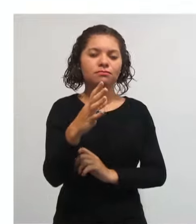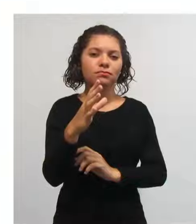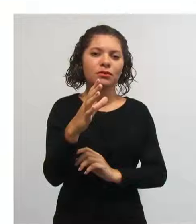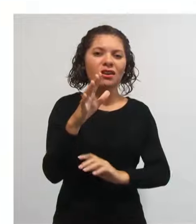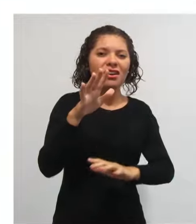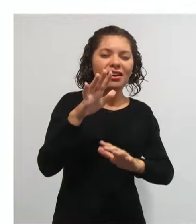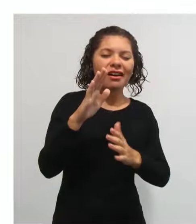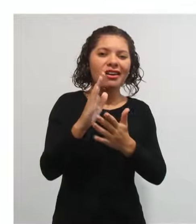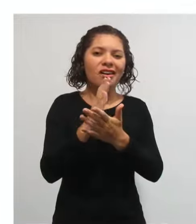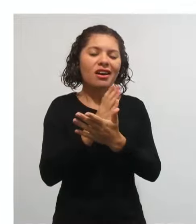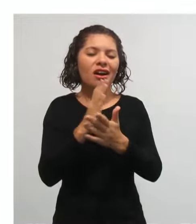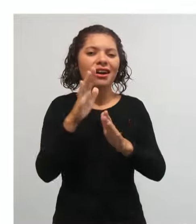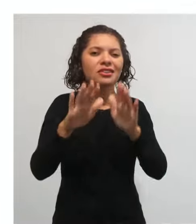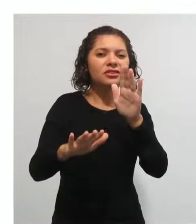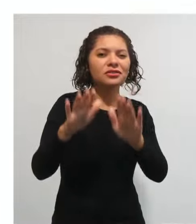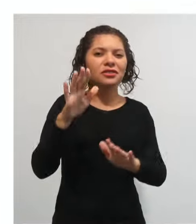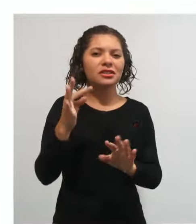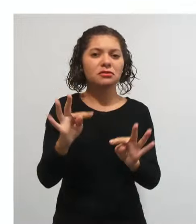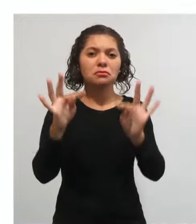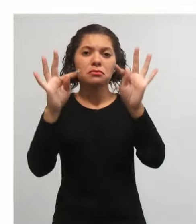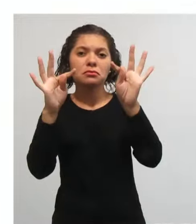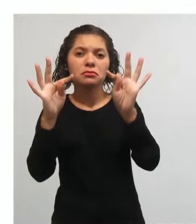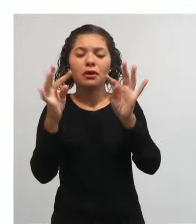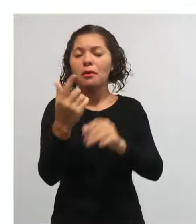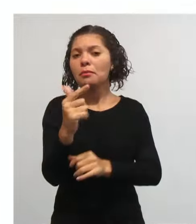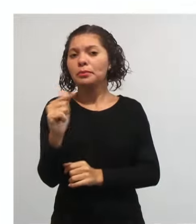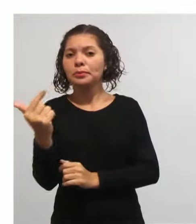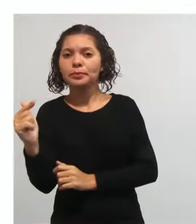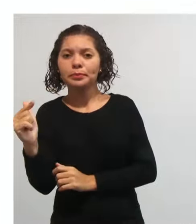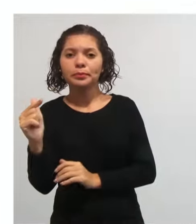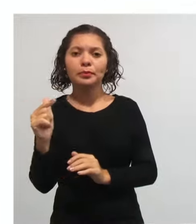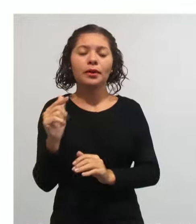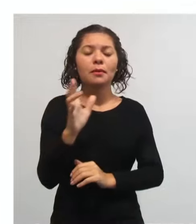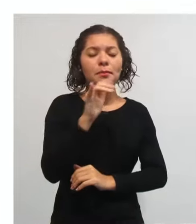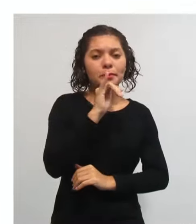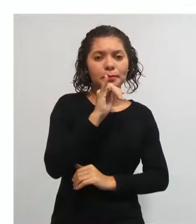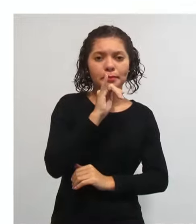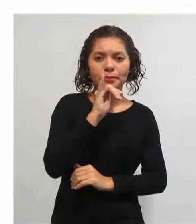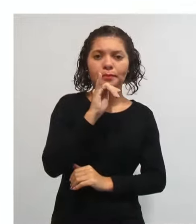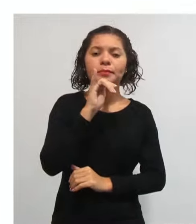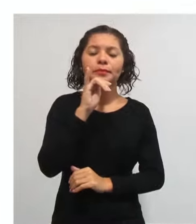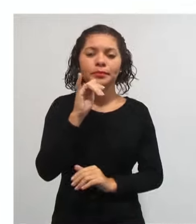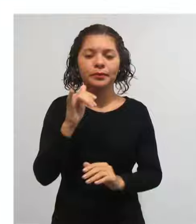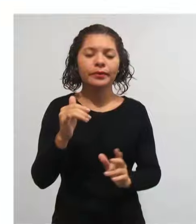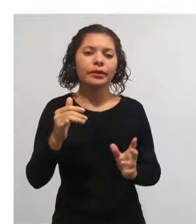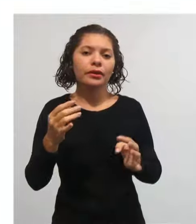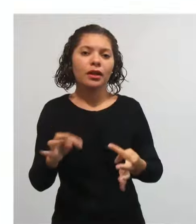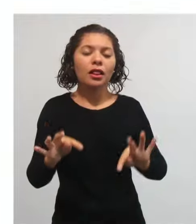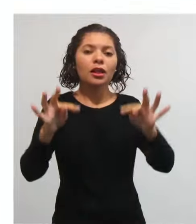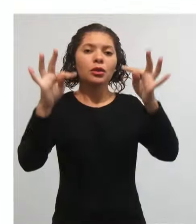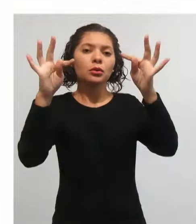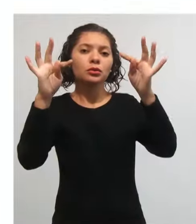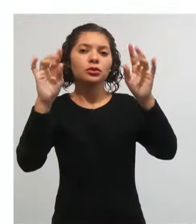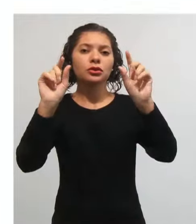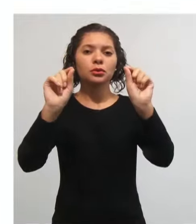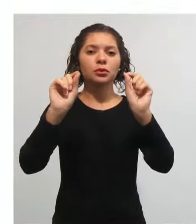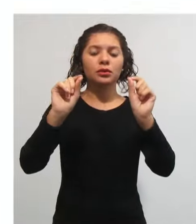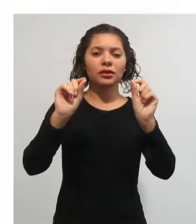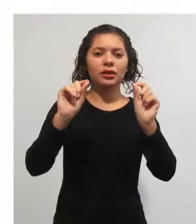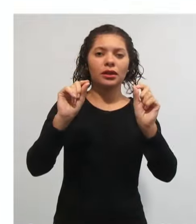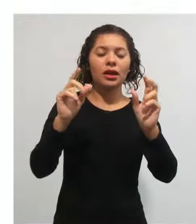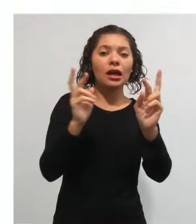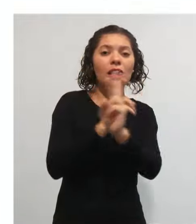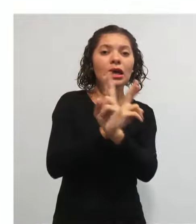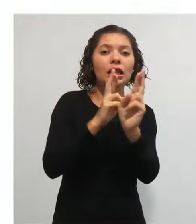tem a ver com tecnologia a Inovação ela por outro por outro lado ela está sempre